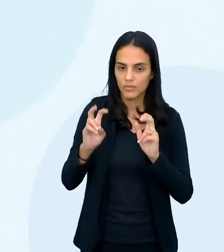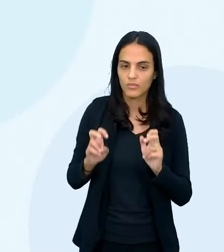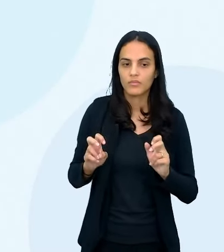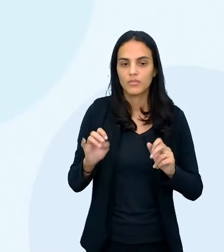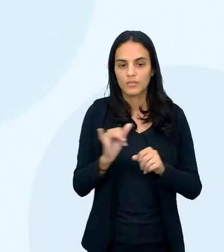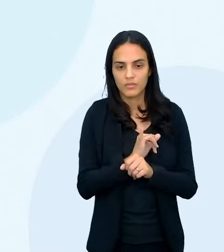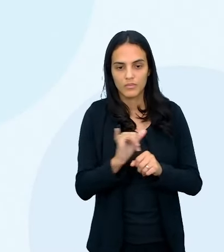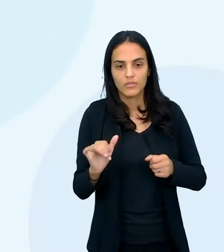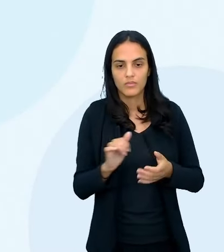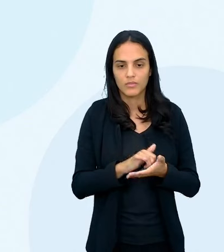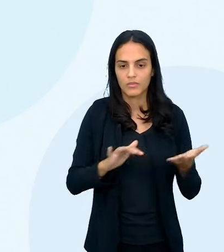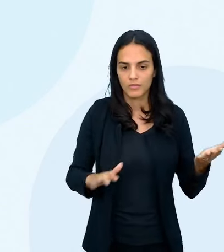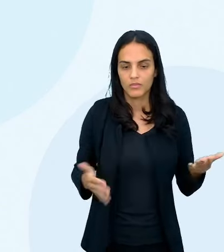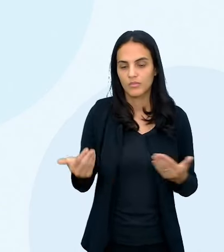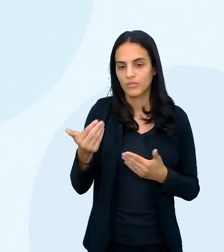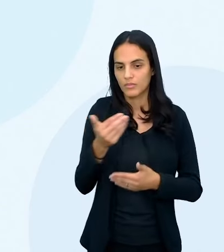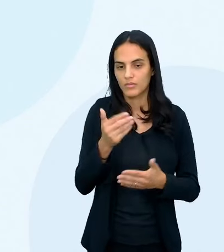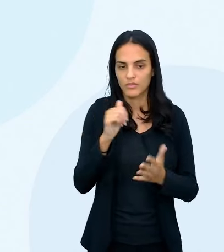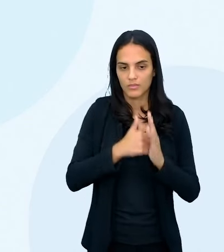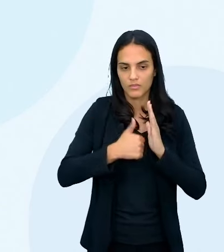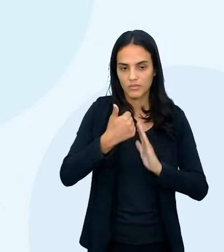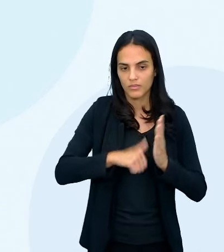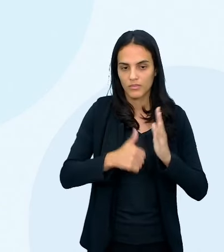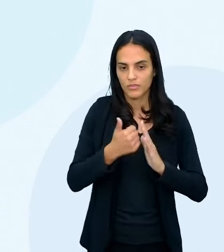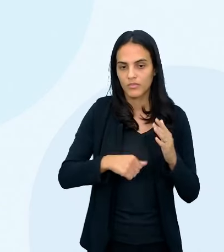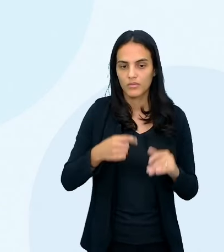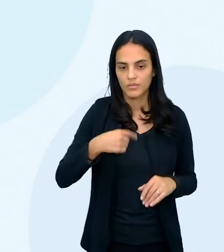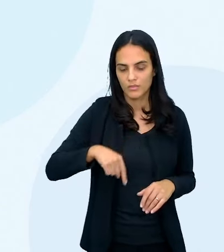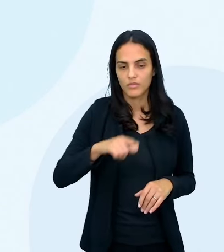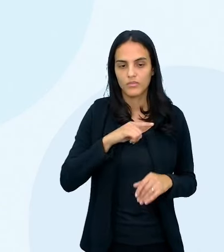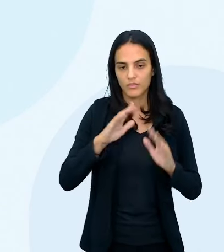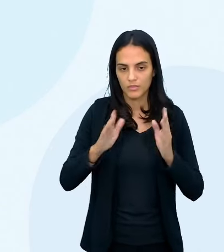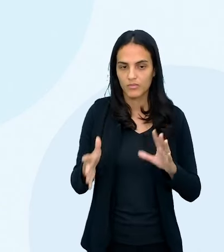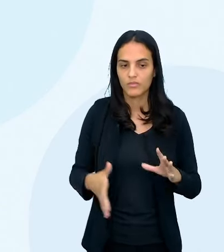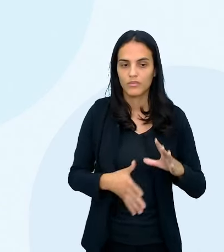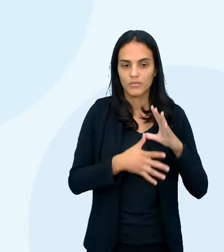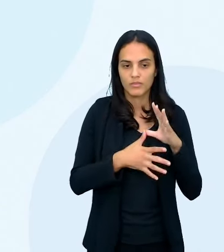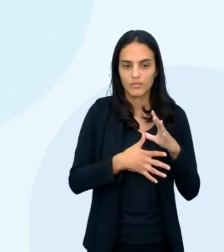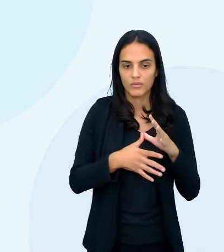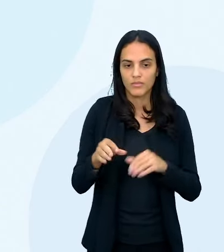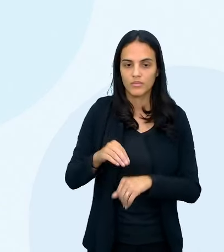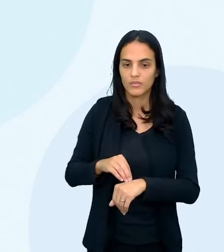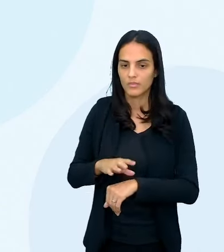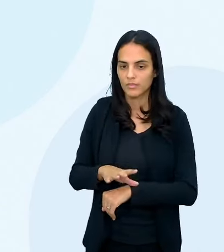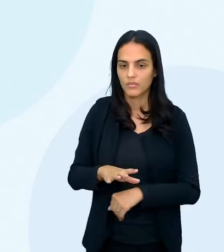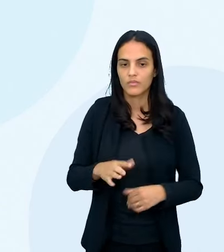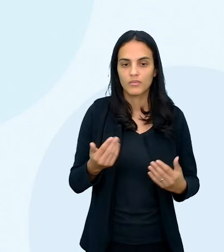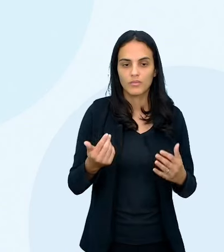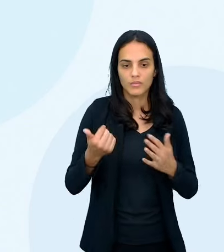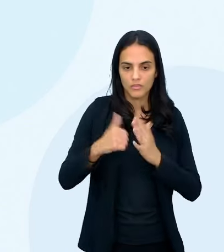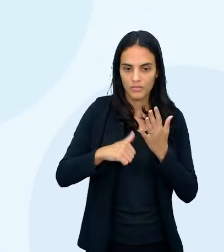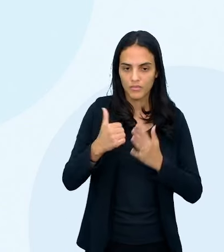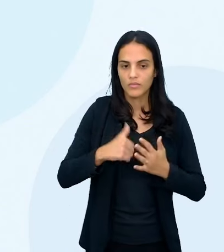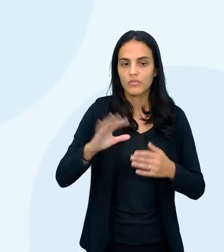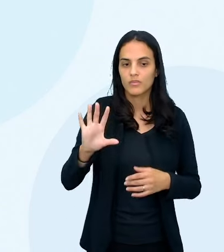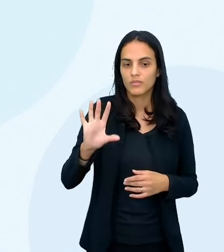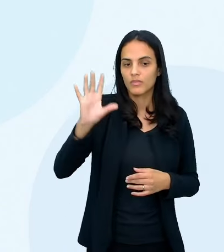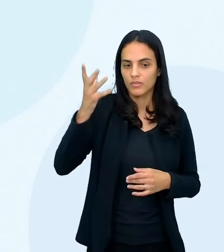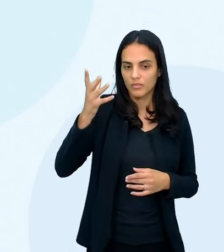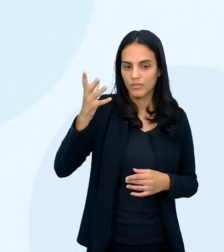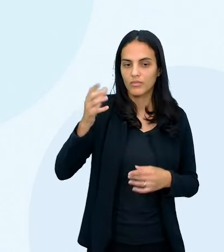metodologias ativas e a avaliação. E exatamente por conta disso, a gente já tem ali no mapa a sugestão de que as avaliações, elas acontecem